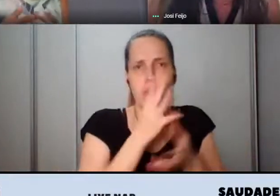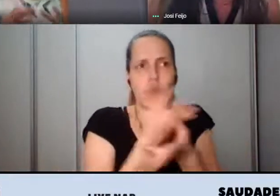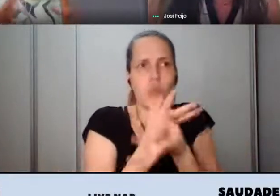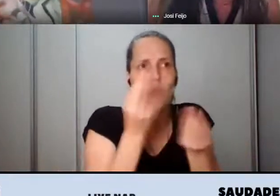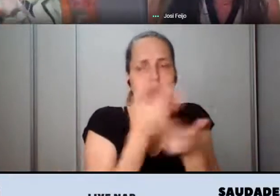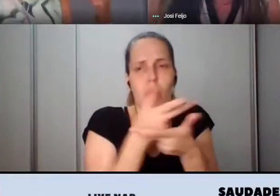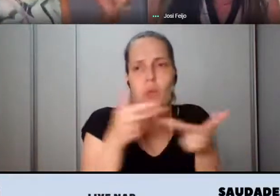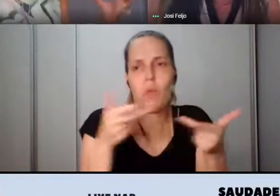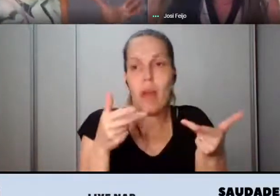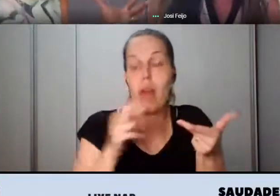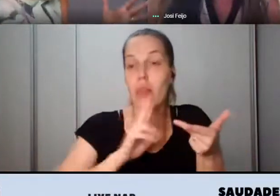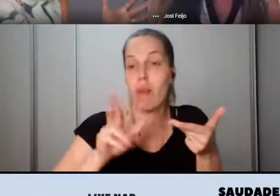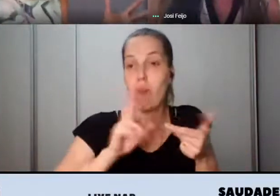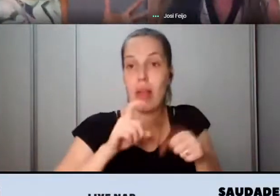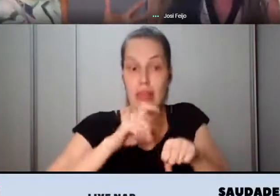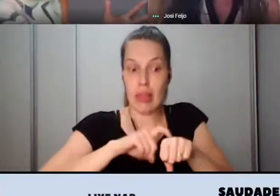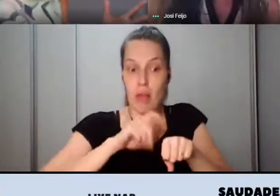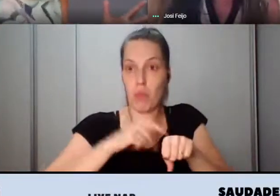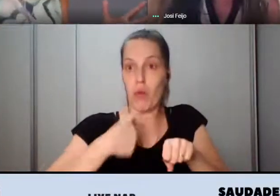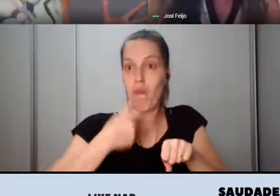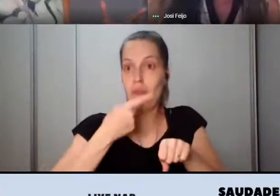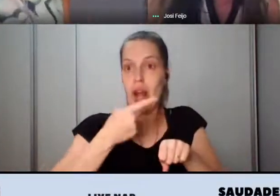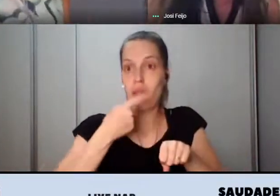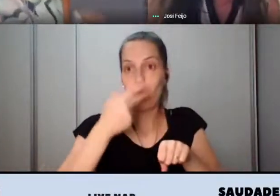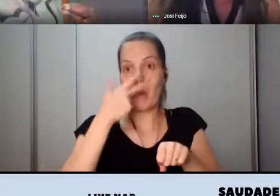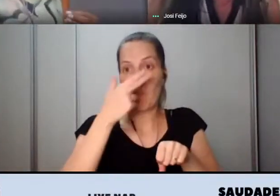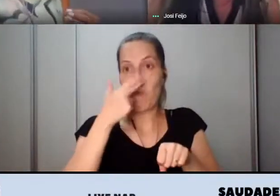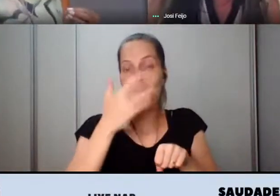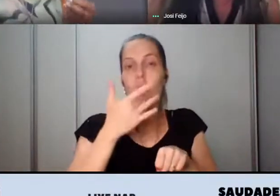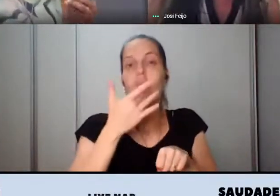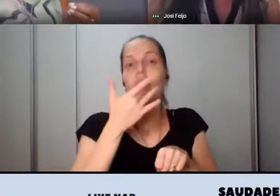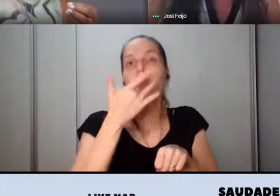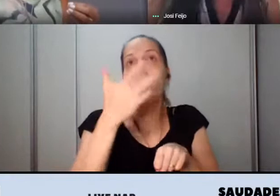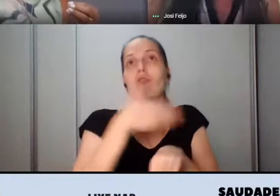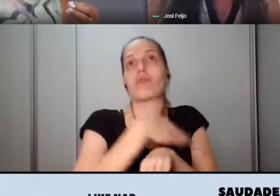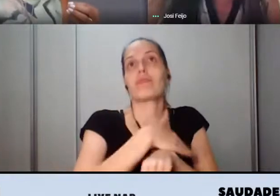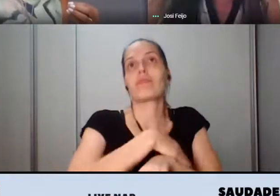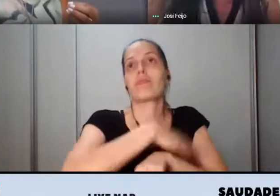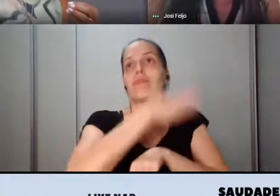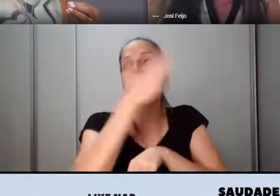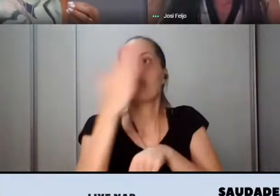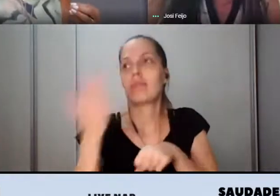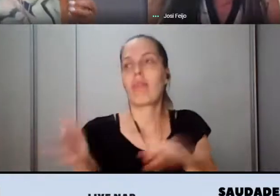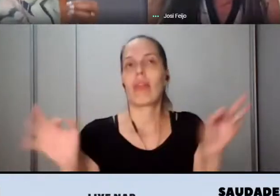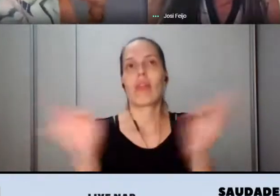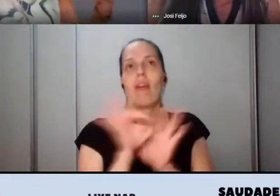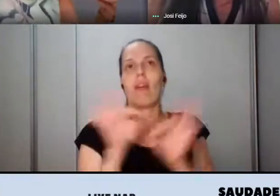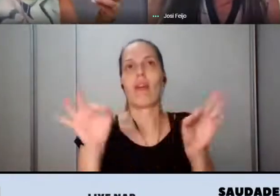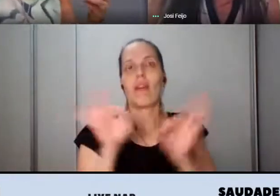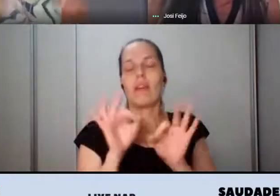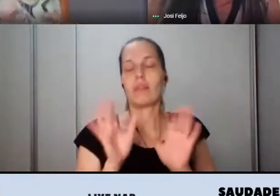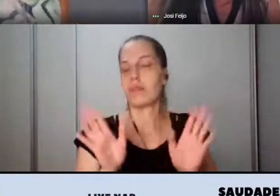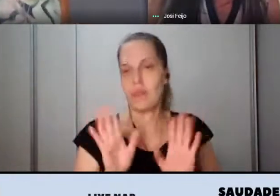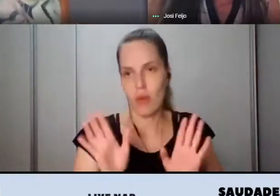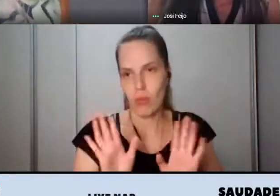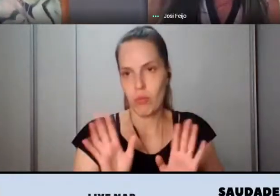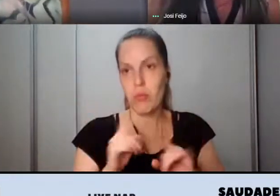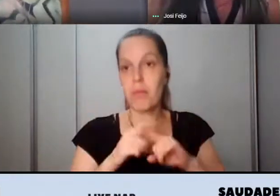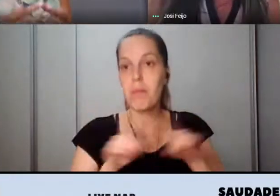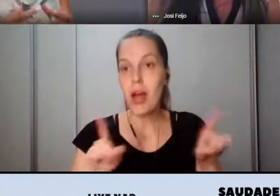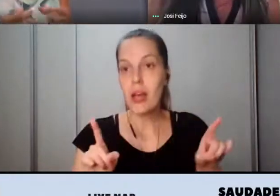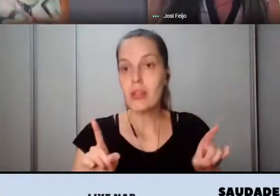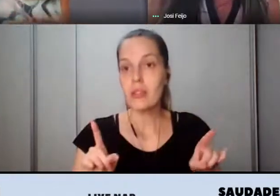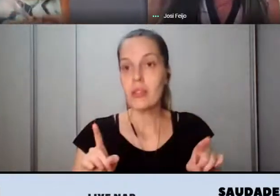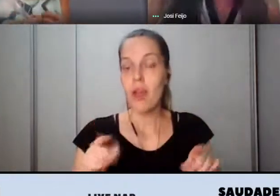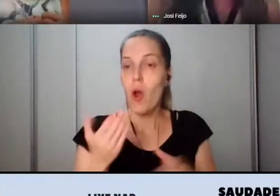não é ter uma tarde inteira para não fazer nada, não é isso. Mas eu me refiro a poder fazer uma refeição sentado.